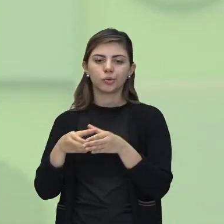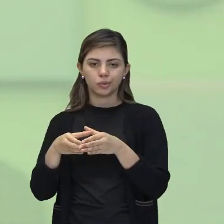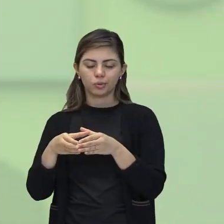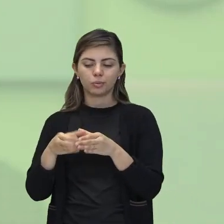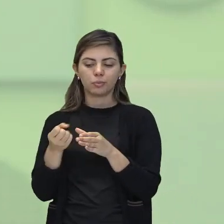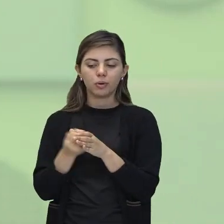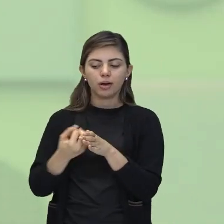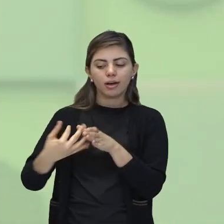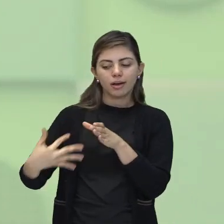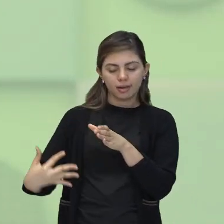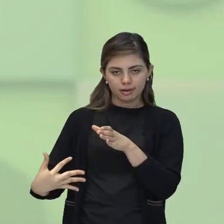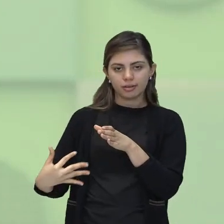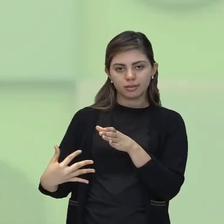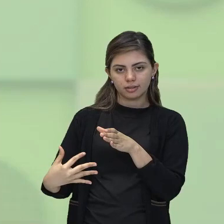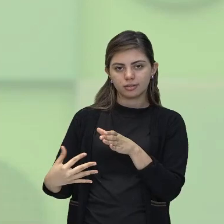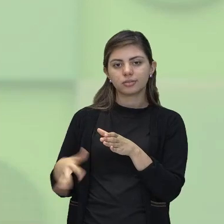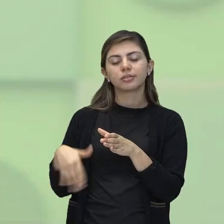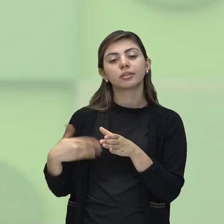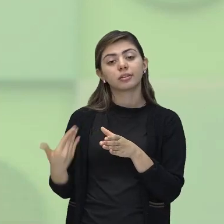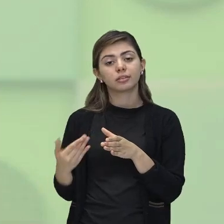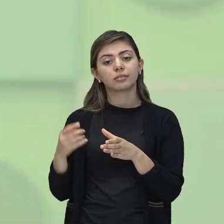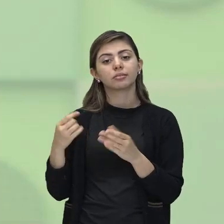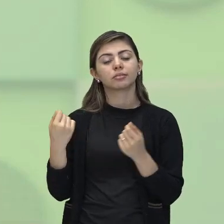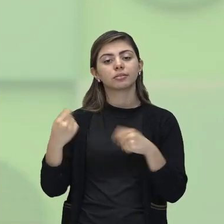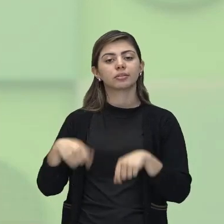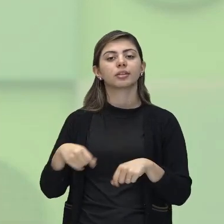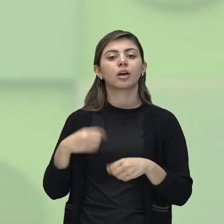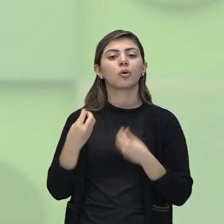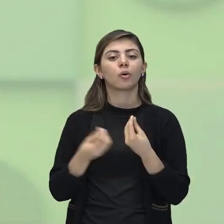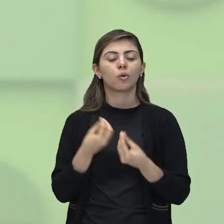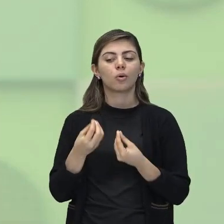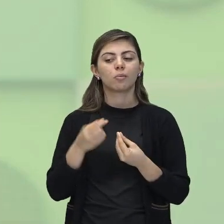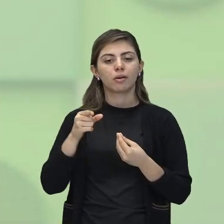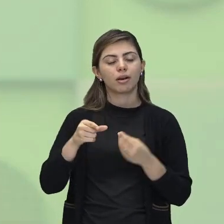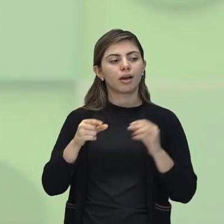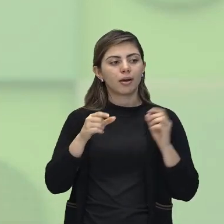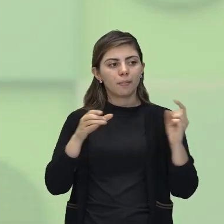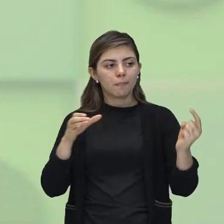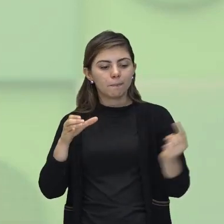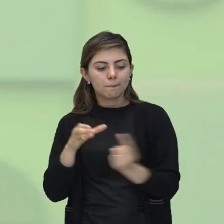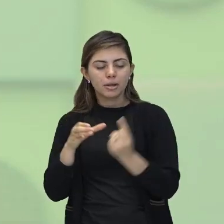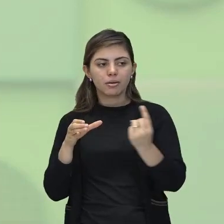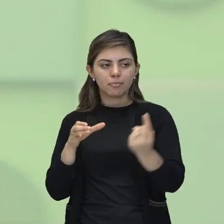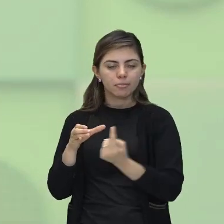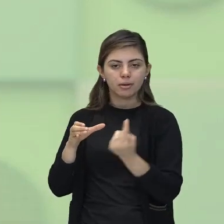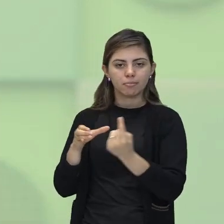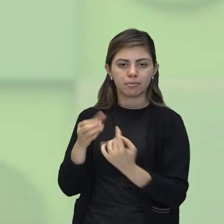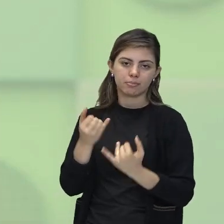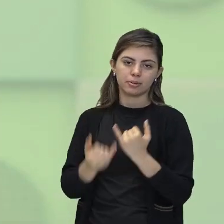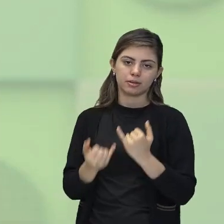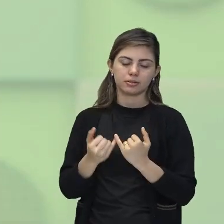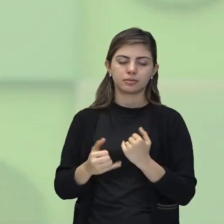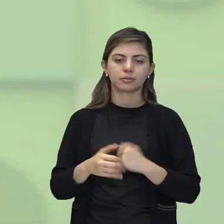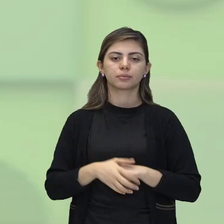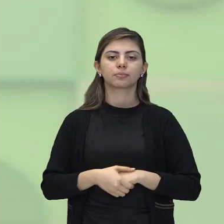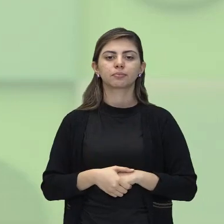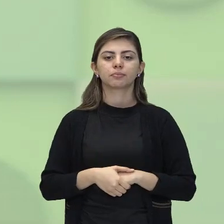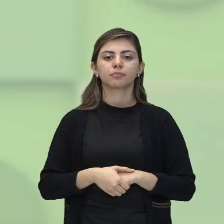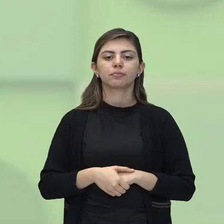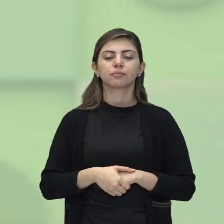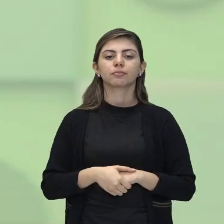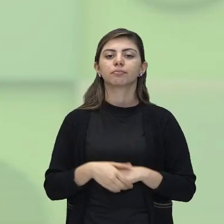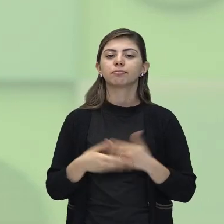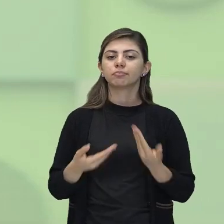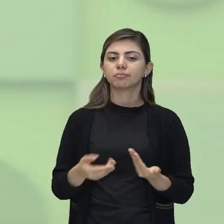desses seres vivos é que é possível a classificação deles. E essa classificação, ela existe